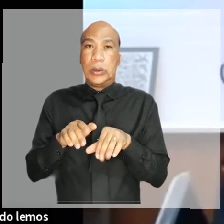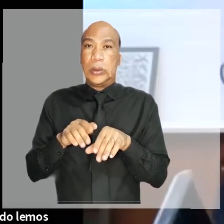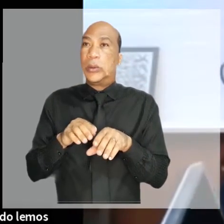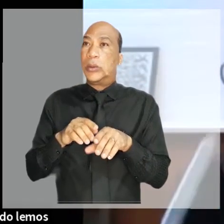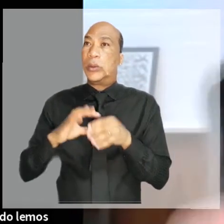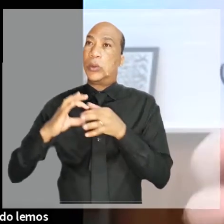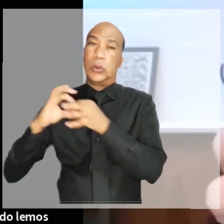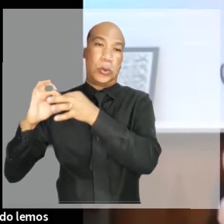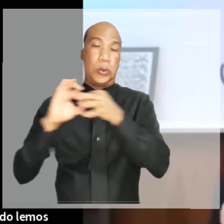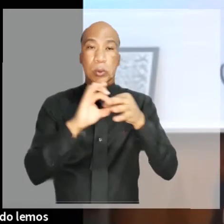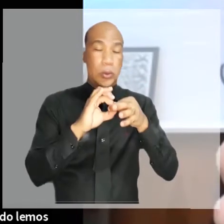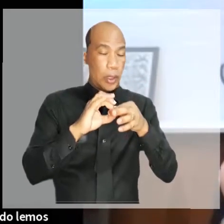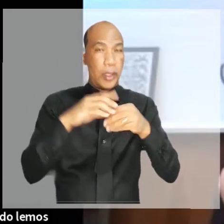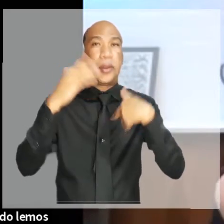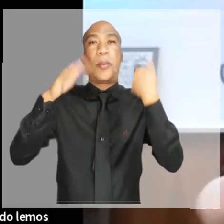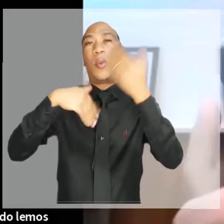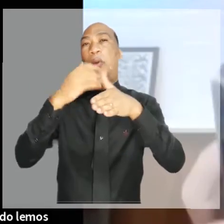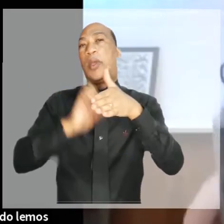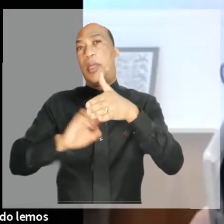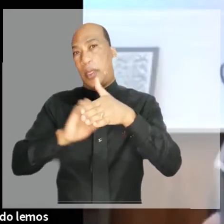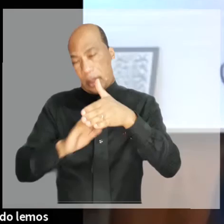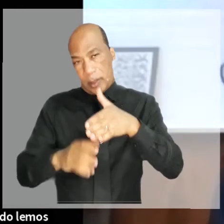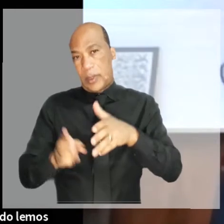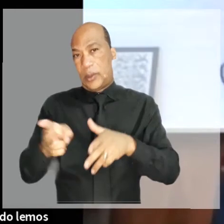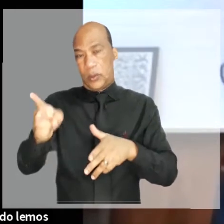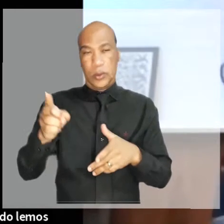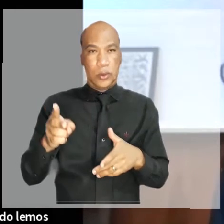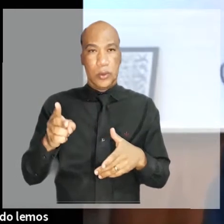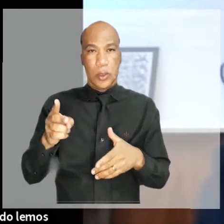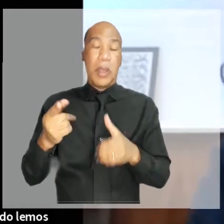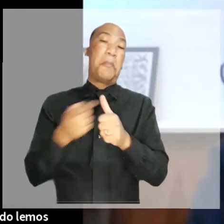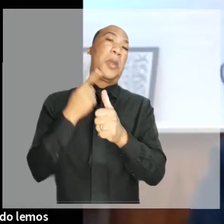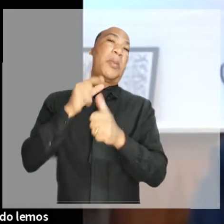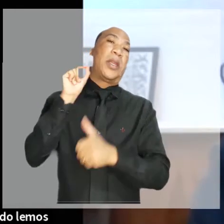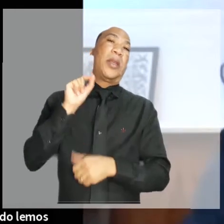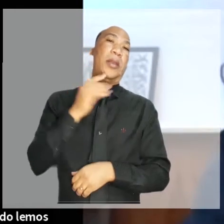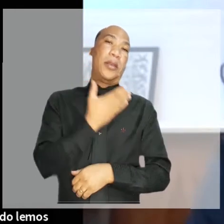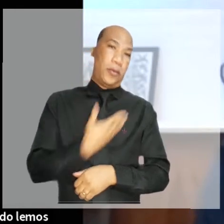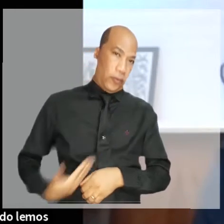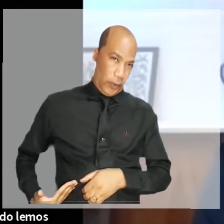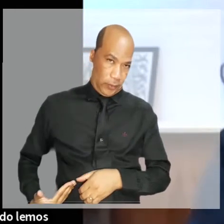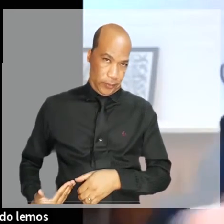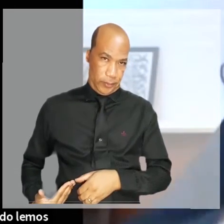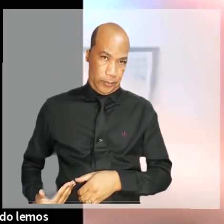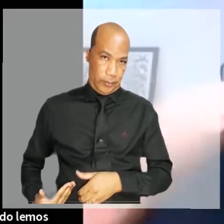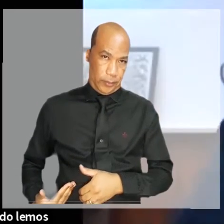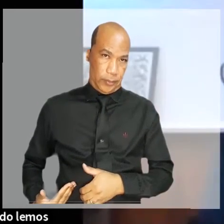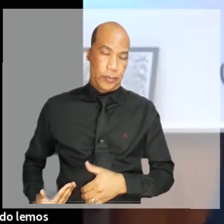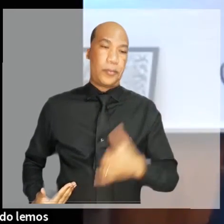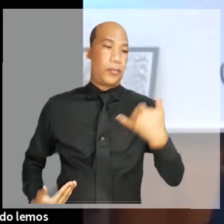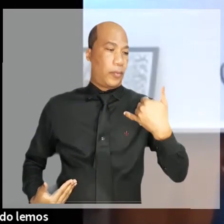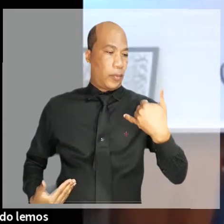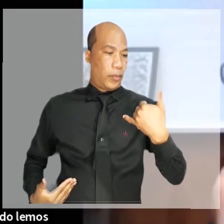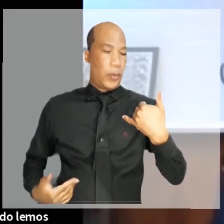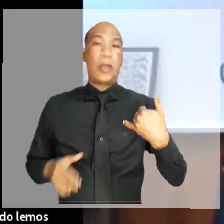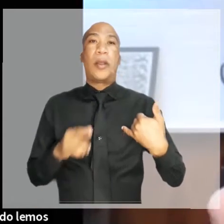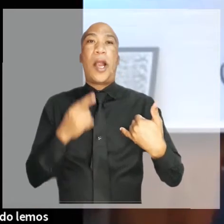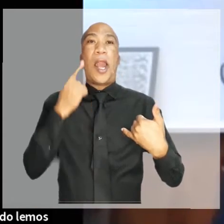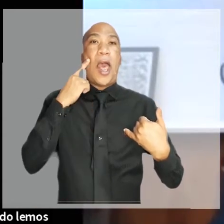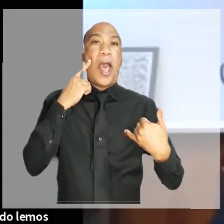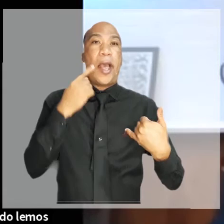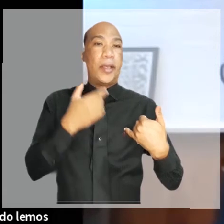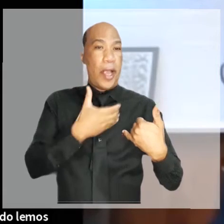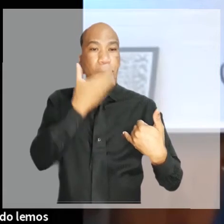O display de toque, né, que é esse que hoje a gente não sabe viver sem ele mais, tem nos iPhones, nos iPads, na televisão,